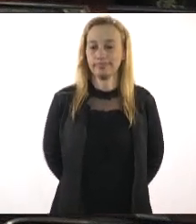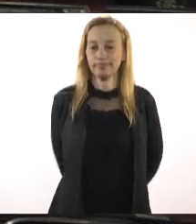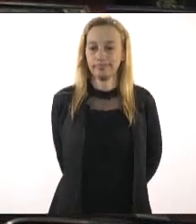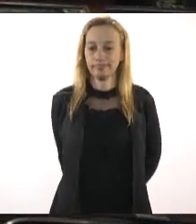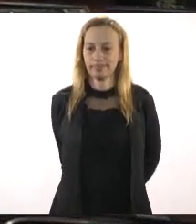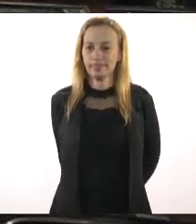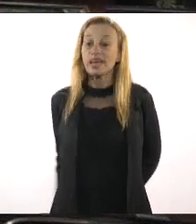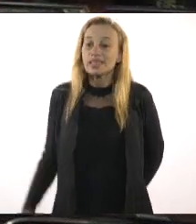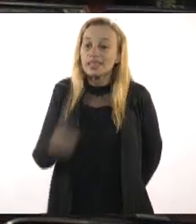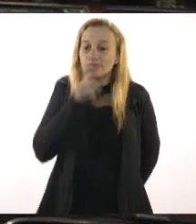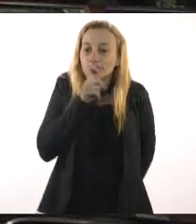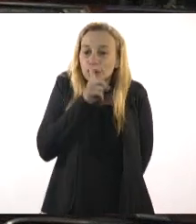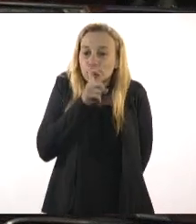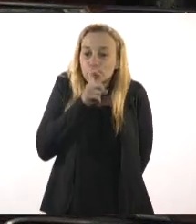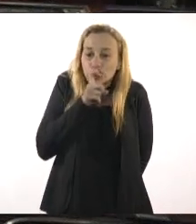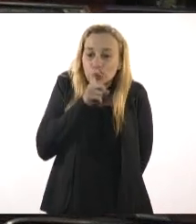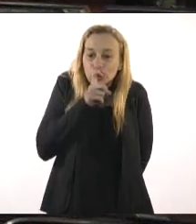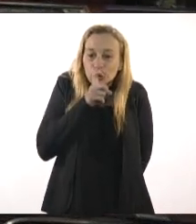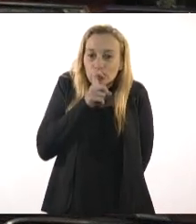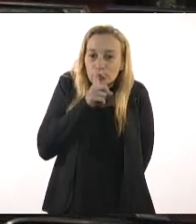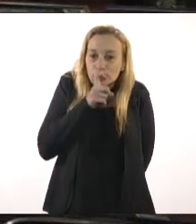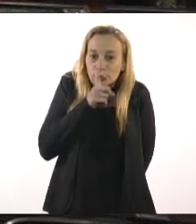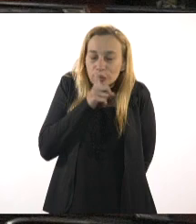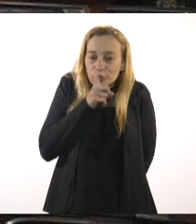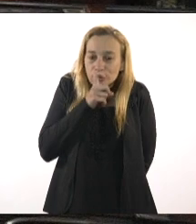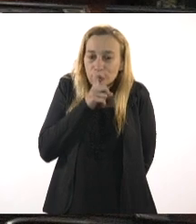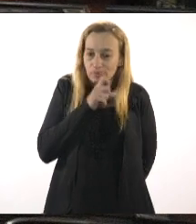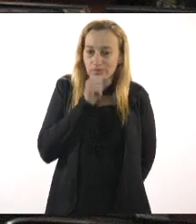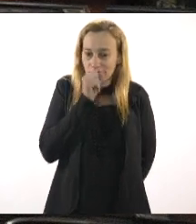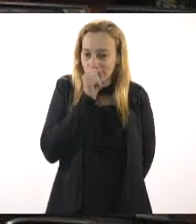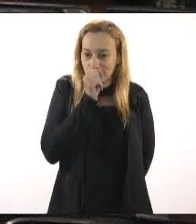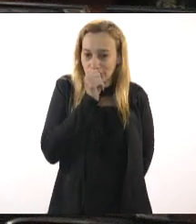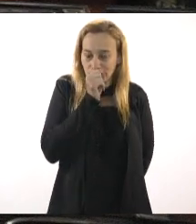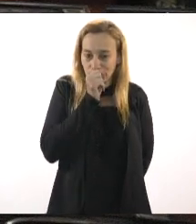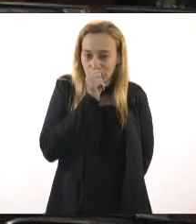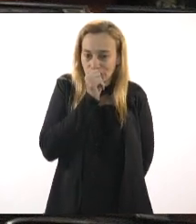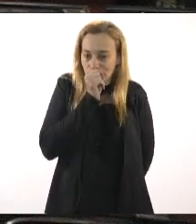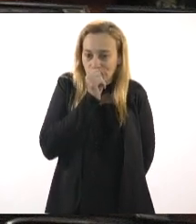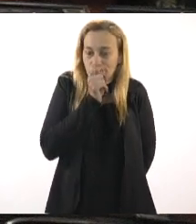Esse livro também ele tira programação, porque esse vai ficar chato. O vídeo tem 10, mas não.